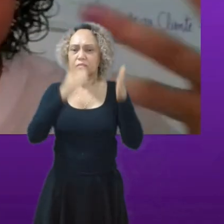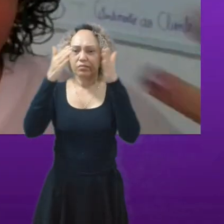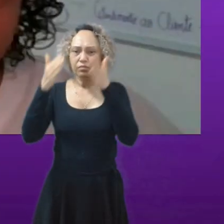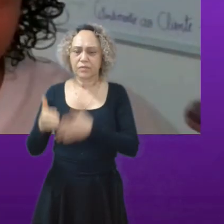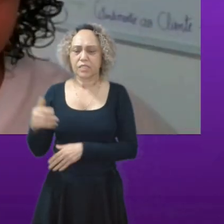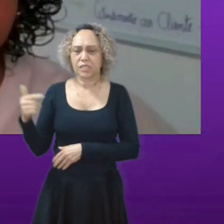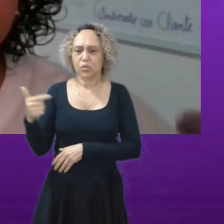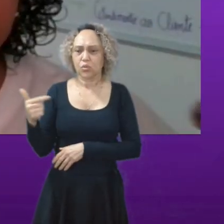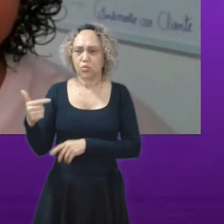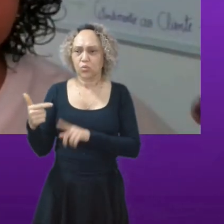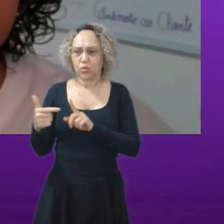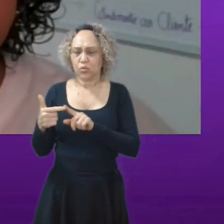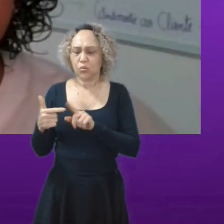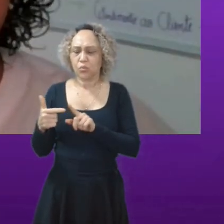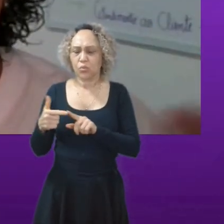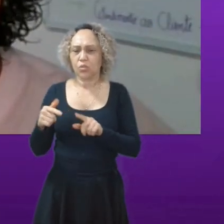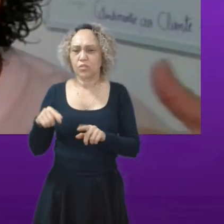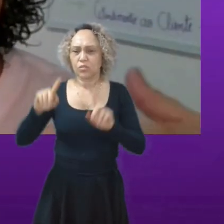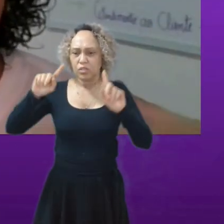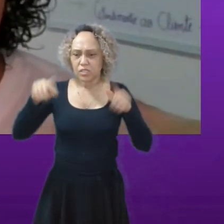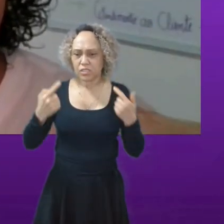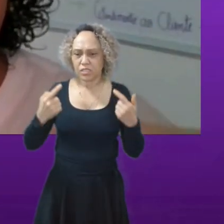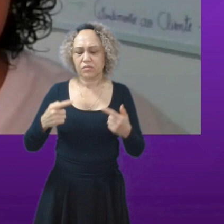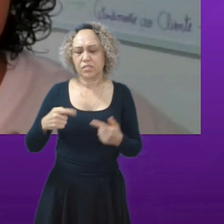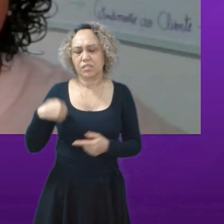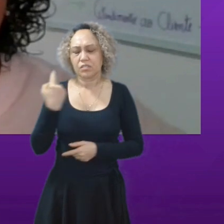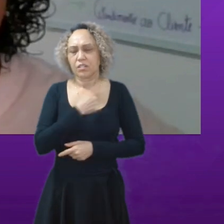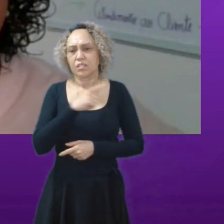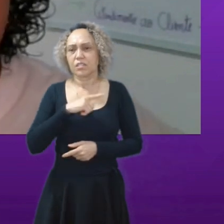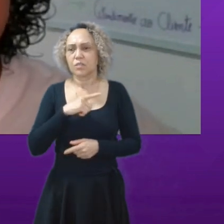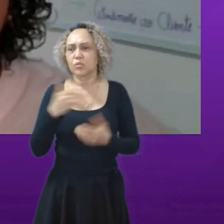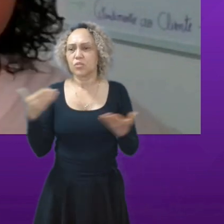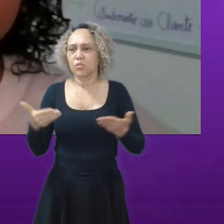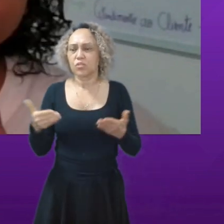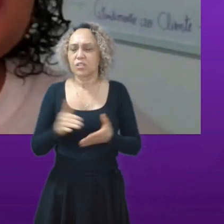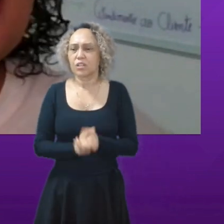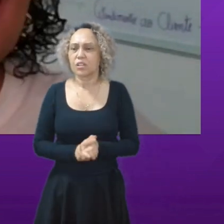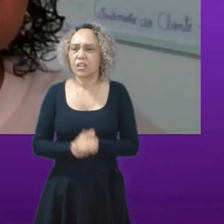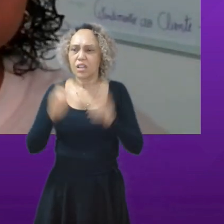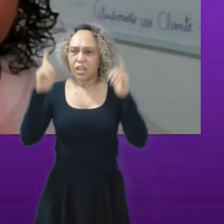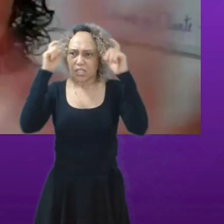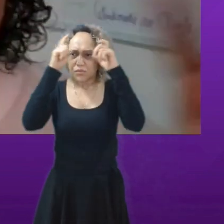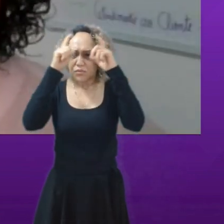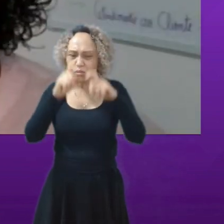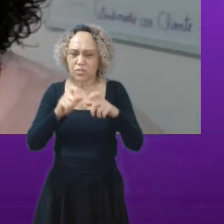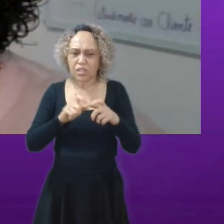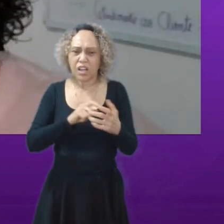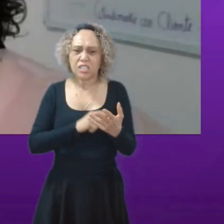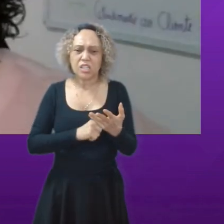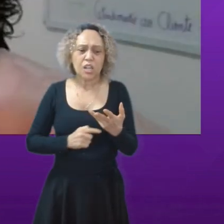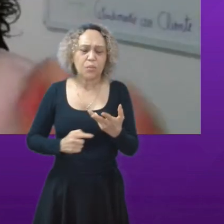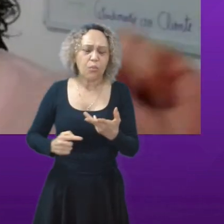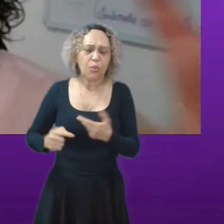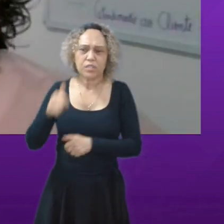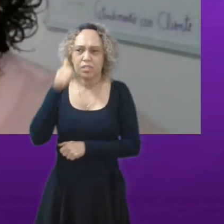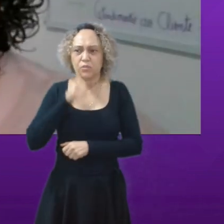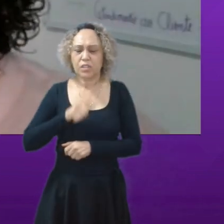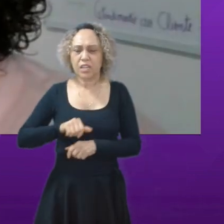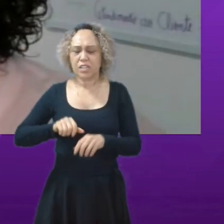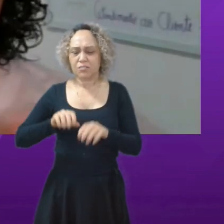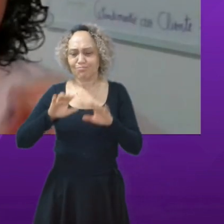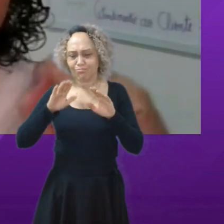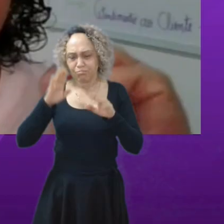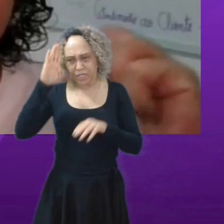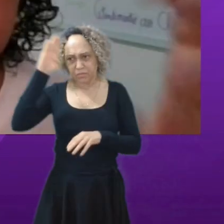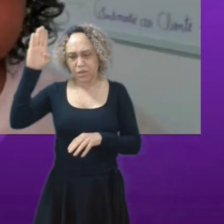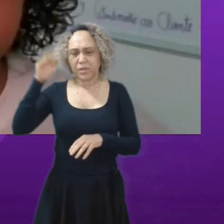de desafio que nós temos hoje, né, é a dificuldade que muitas mulheres, especialmente essas mulheres em áreas